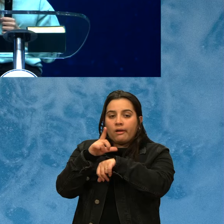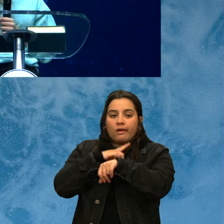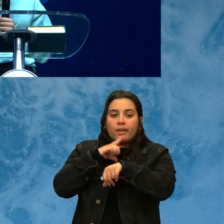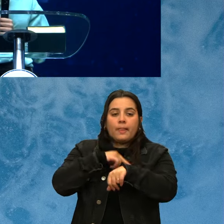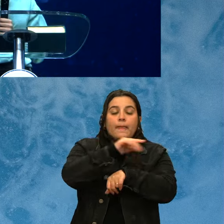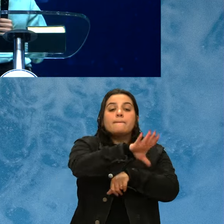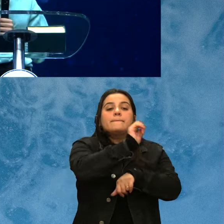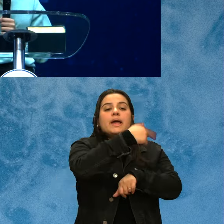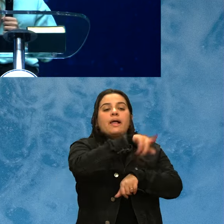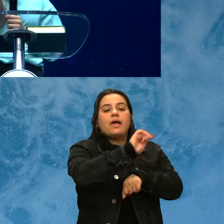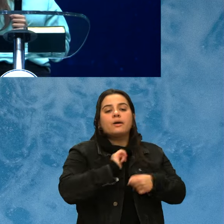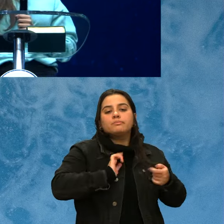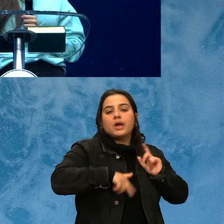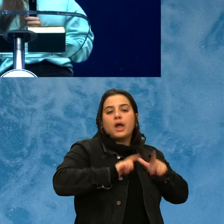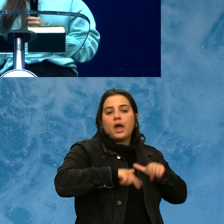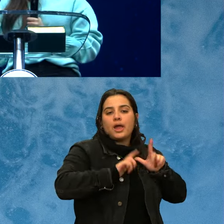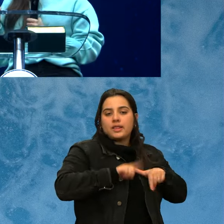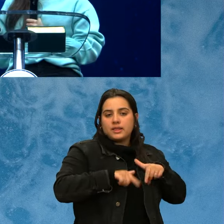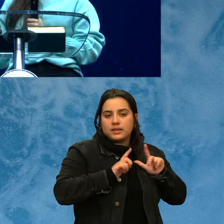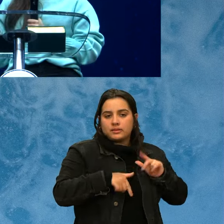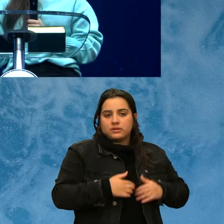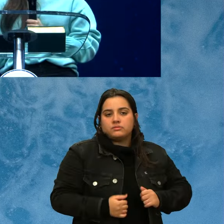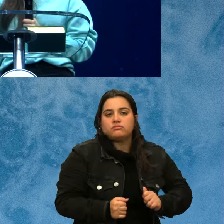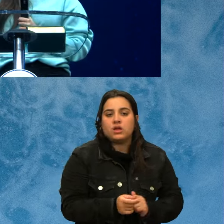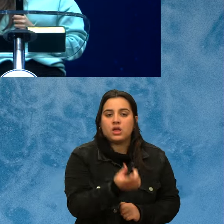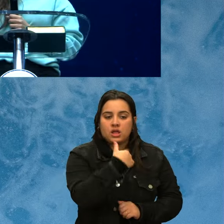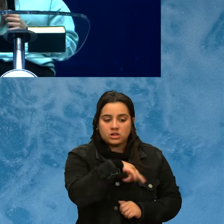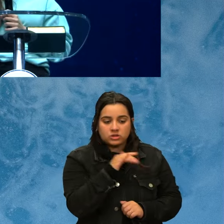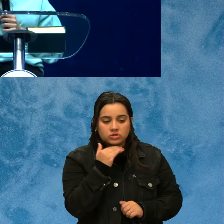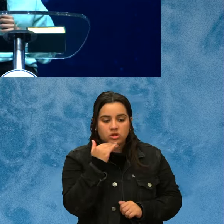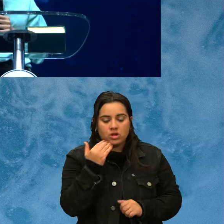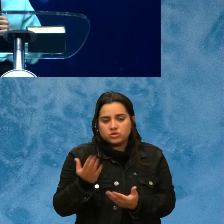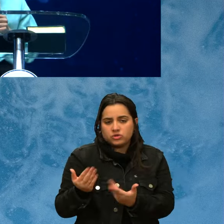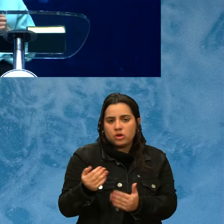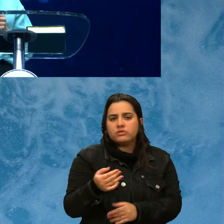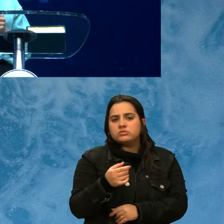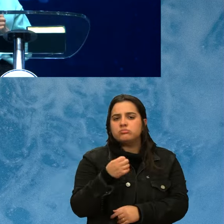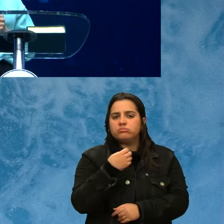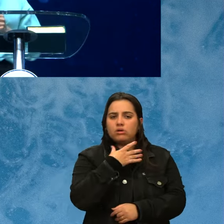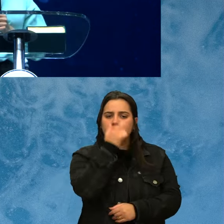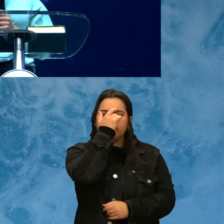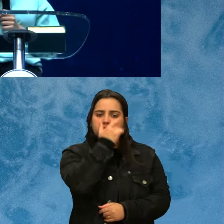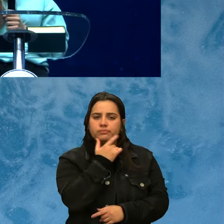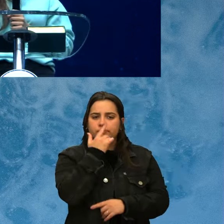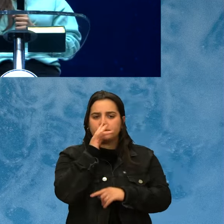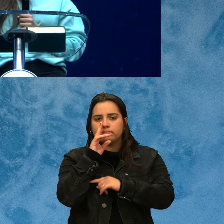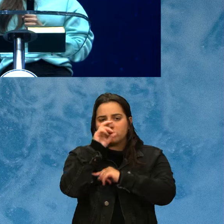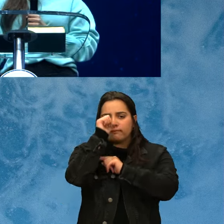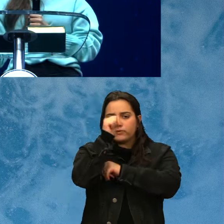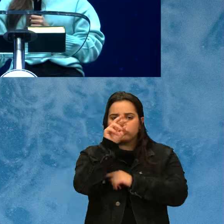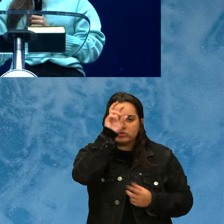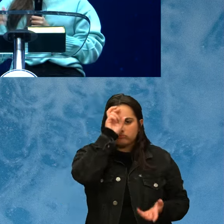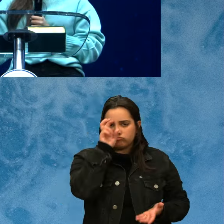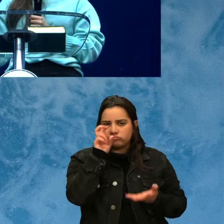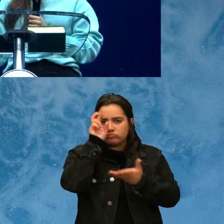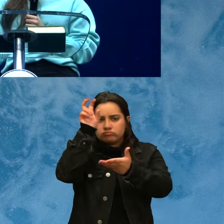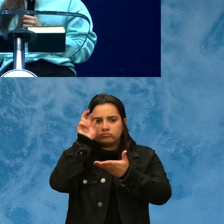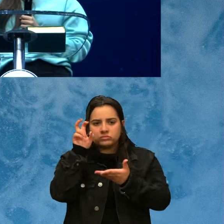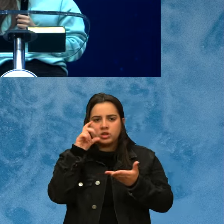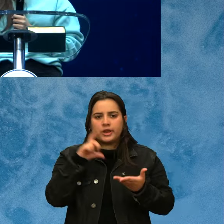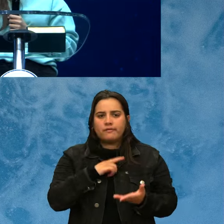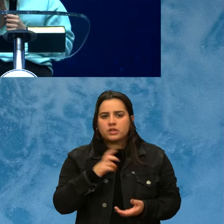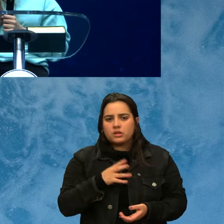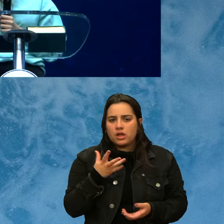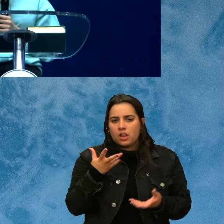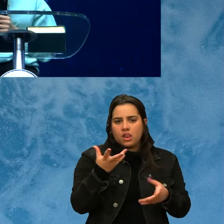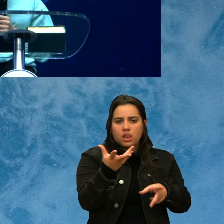família real e da nobreza. Jovens sem defeito físico, de boa aparência, cultos, inteligentes, que dominassem os